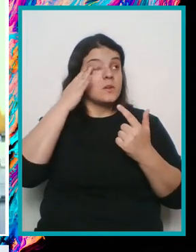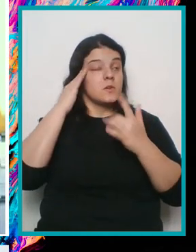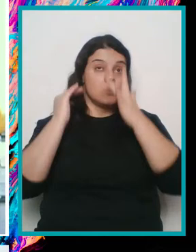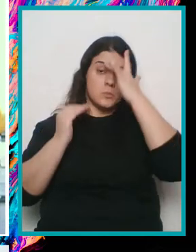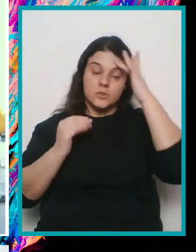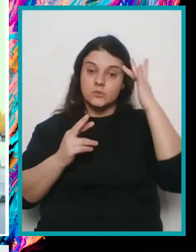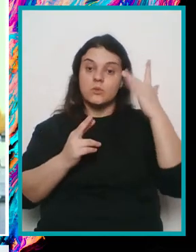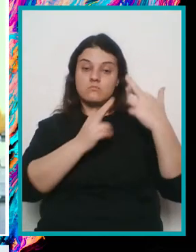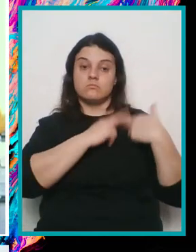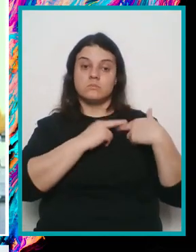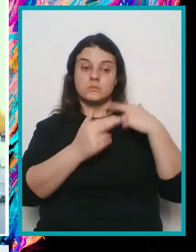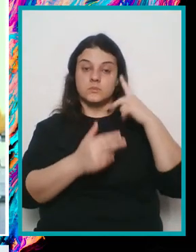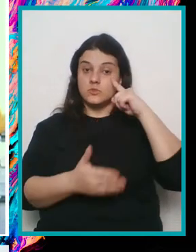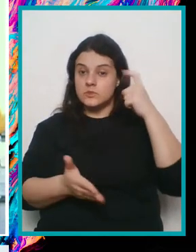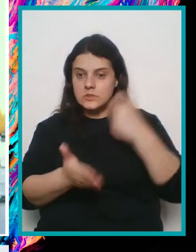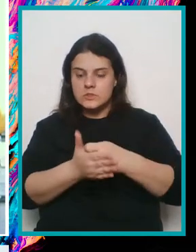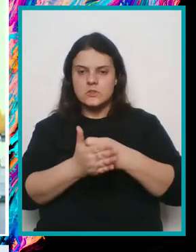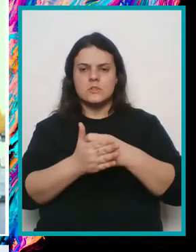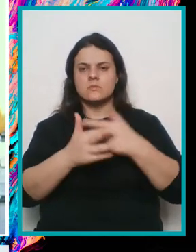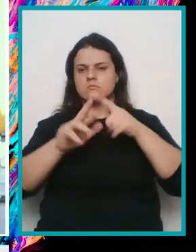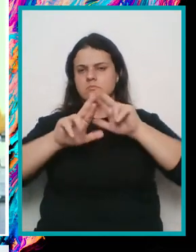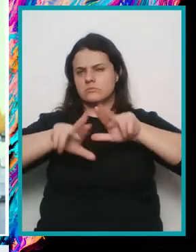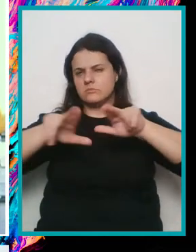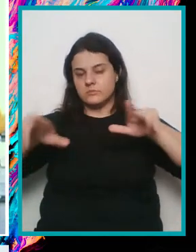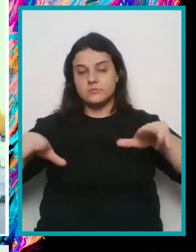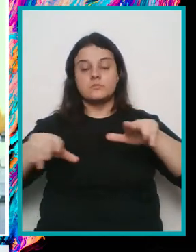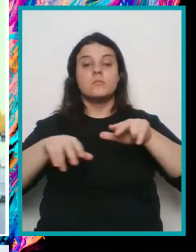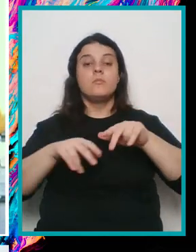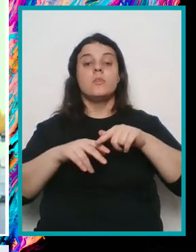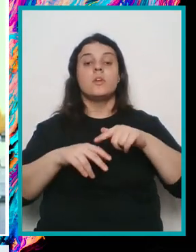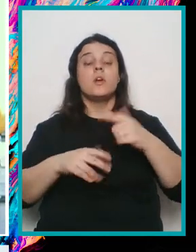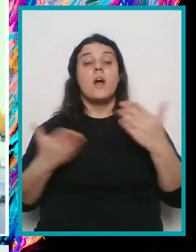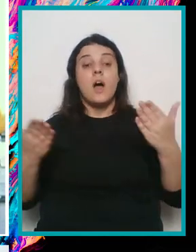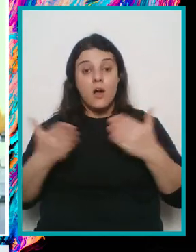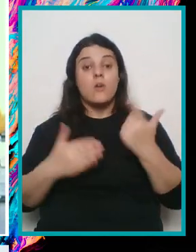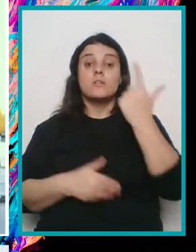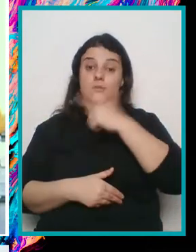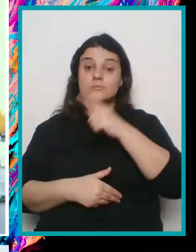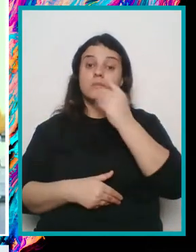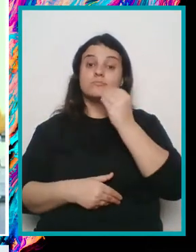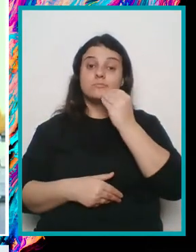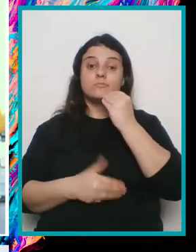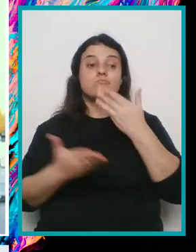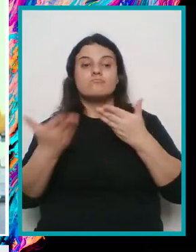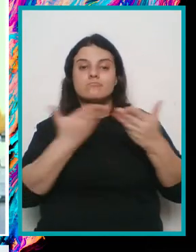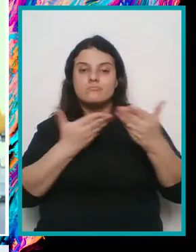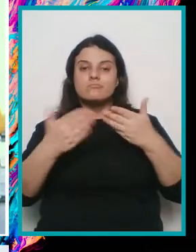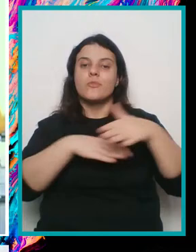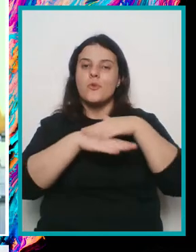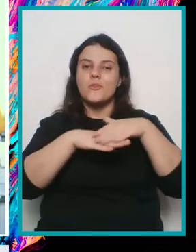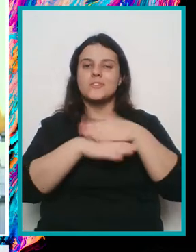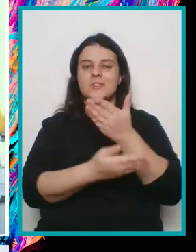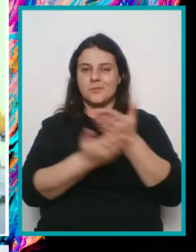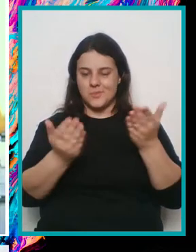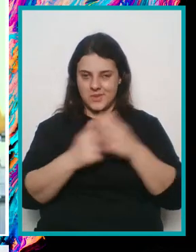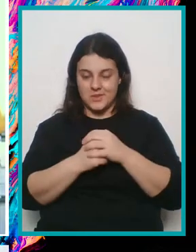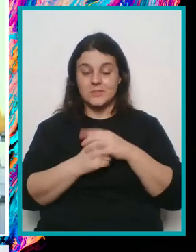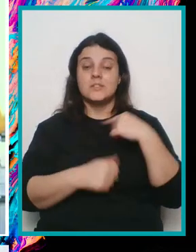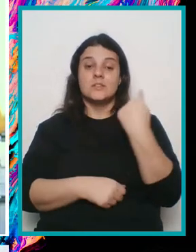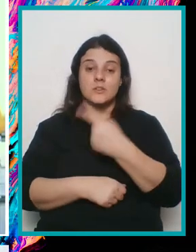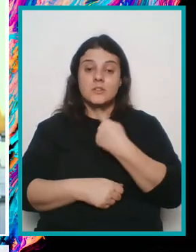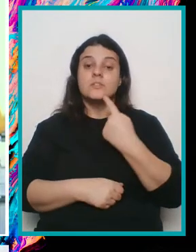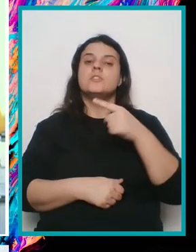está chamando para webinários, a gente está se conscientizando entre a gente com brincadeiras, com